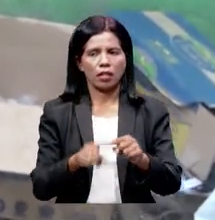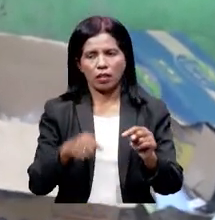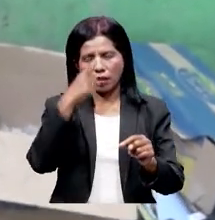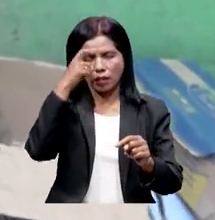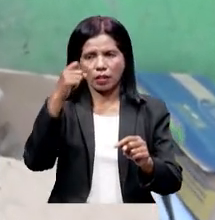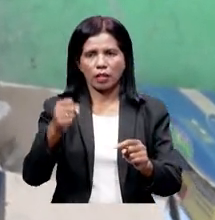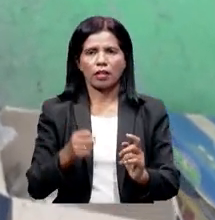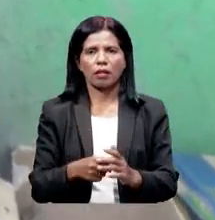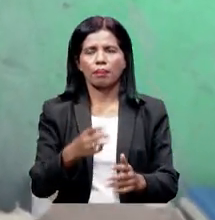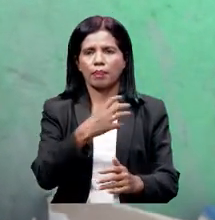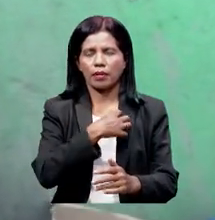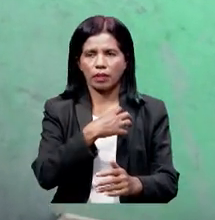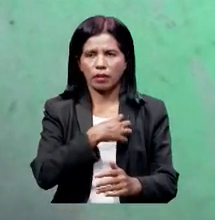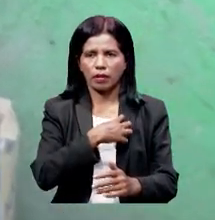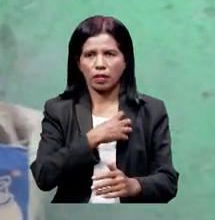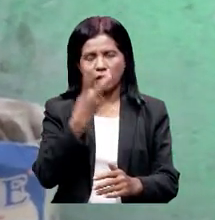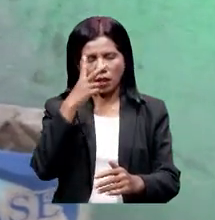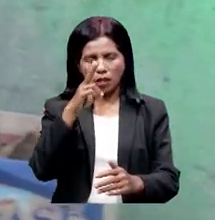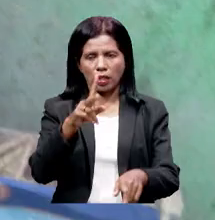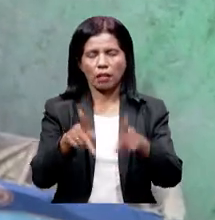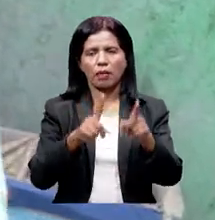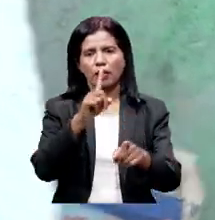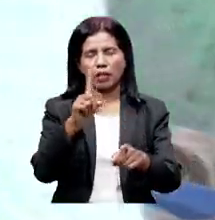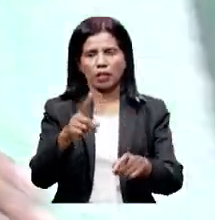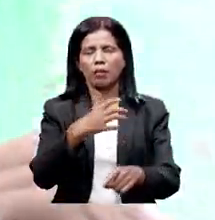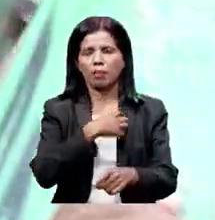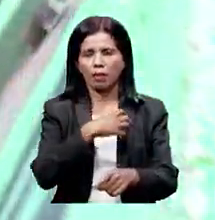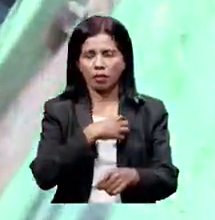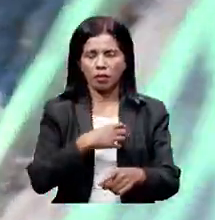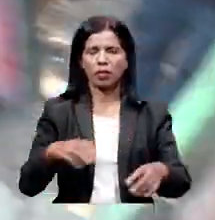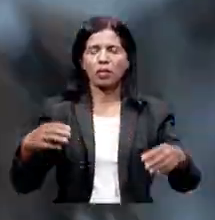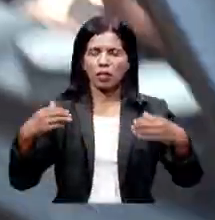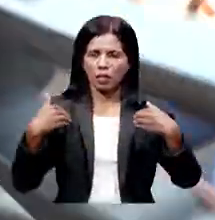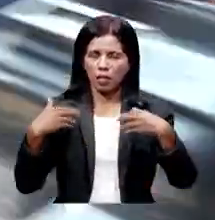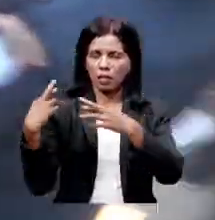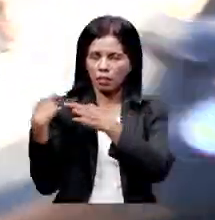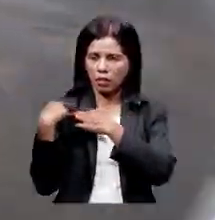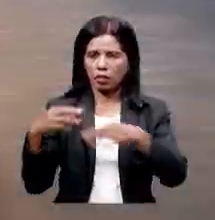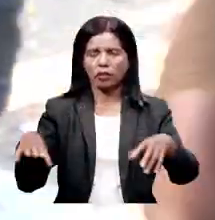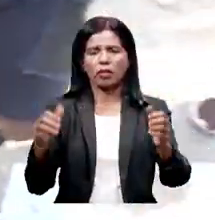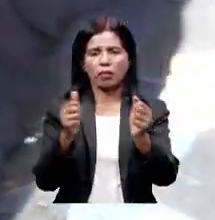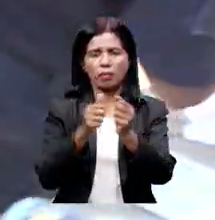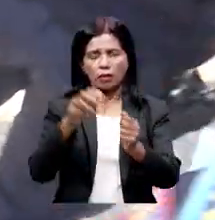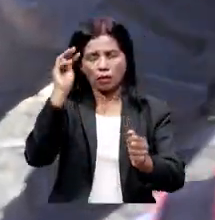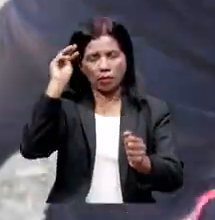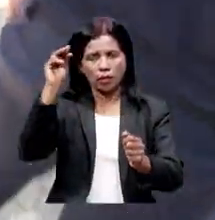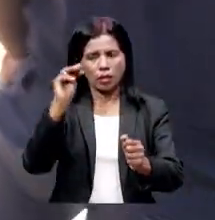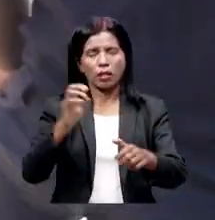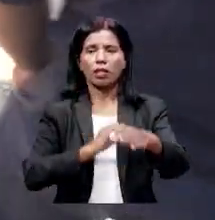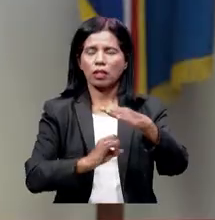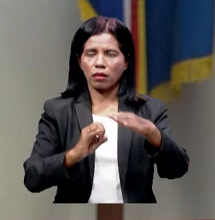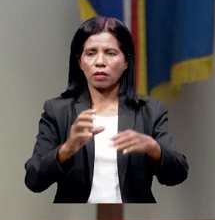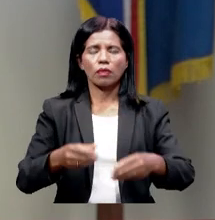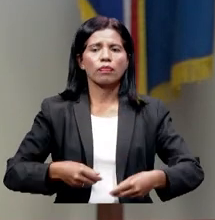ante PNTL tem que acompanhar me ideia mas PNTL tem obrigação hamoto com ministério interligado